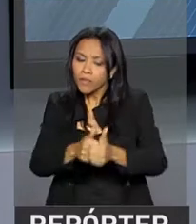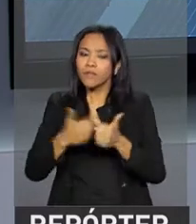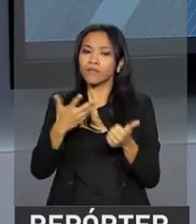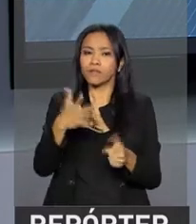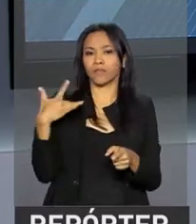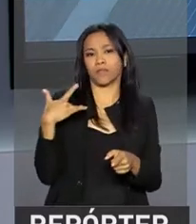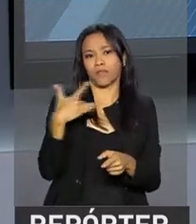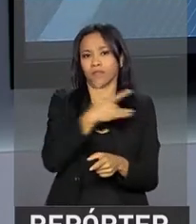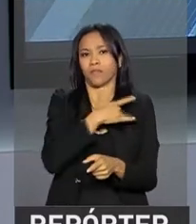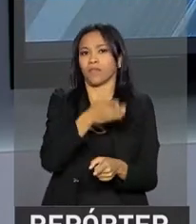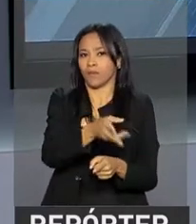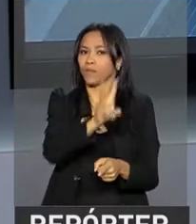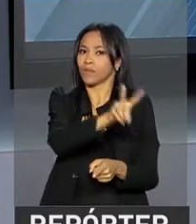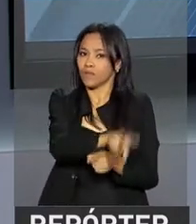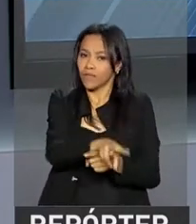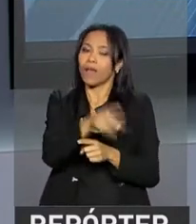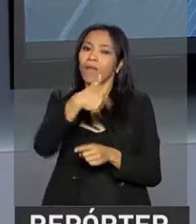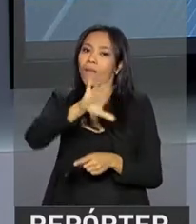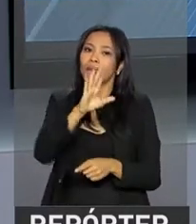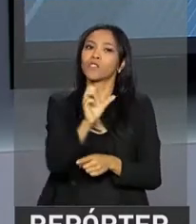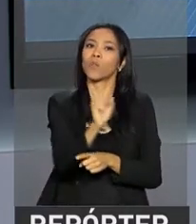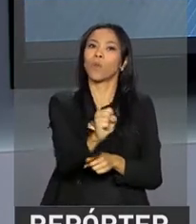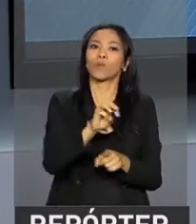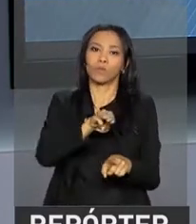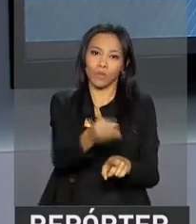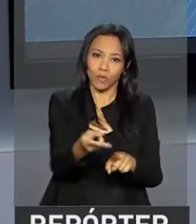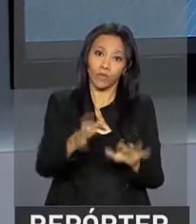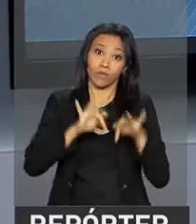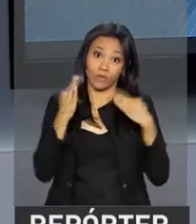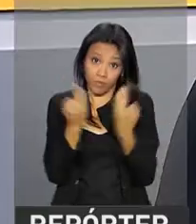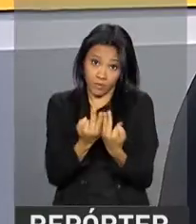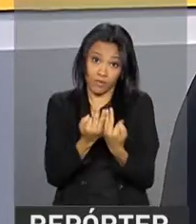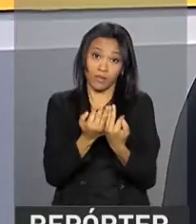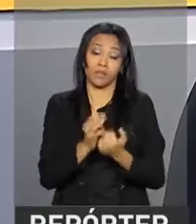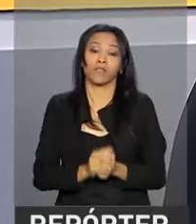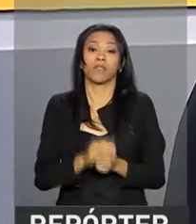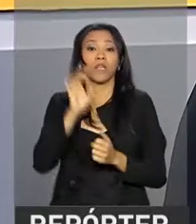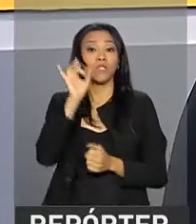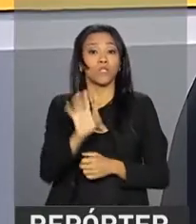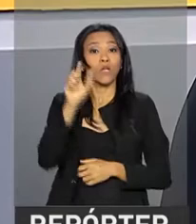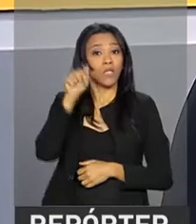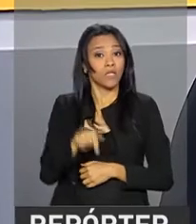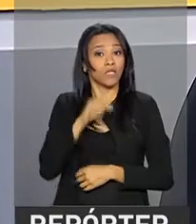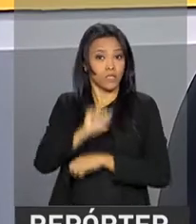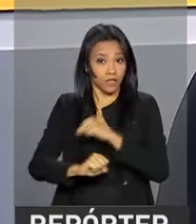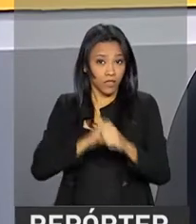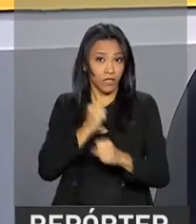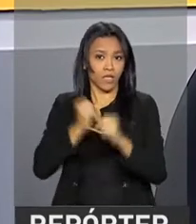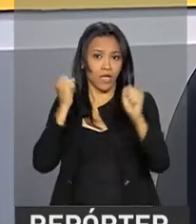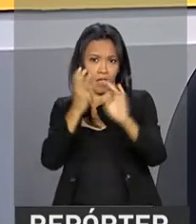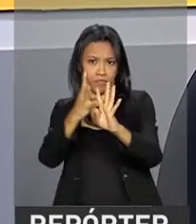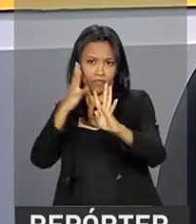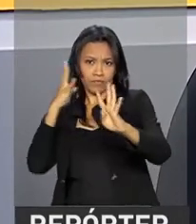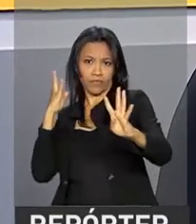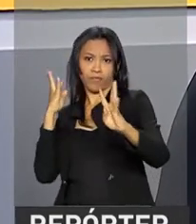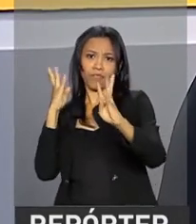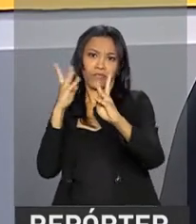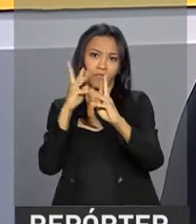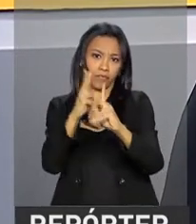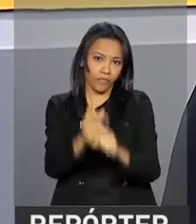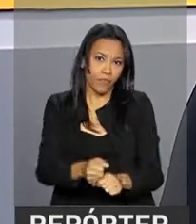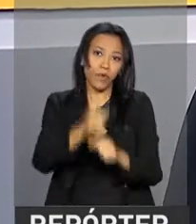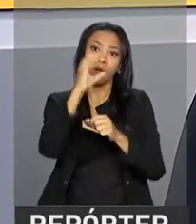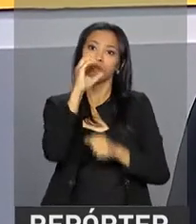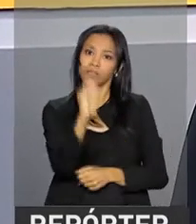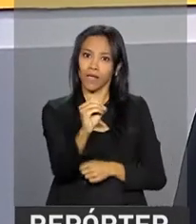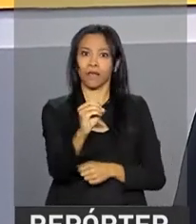beneficiários já chega a mais de 8 milhões de famílias só neste ano a fila de espera foi zerada quatro